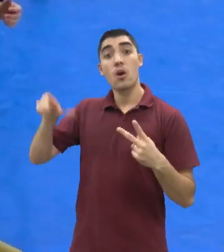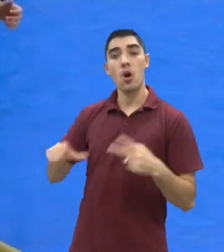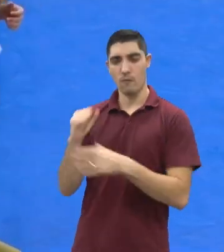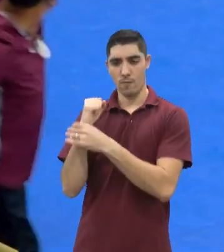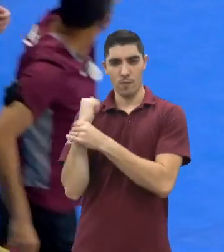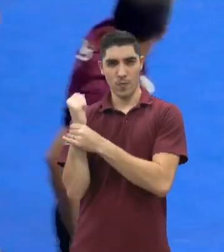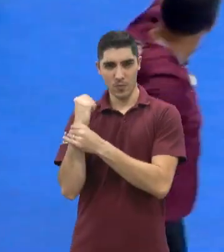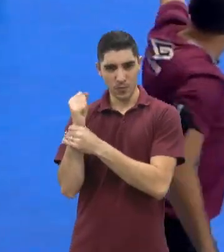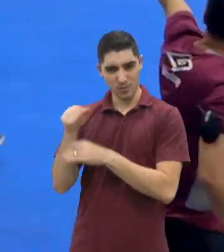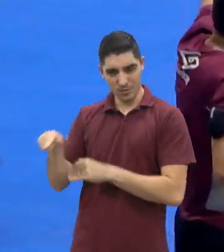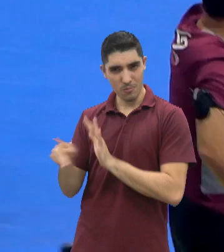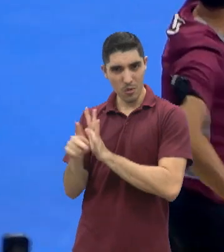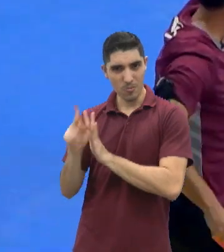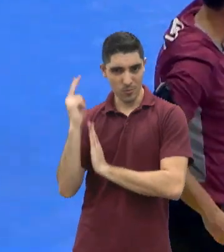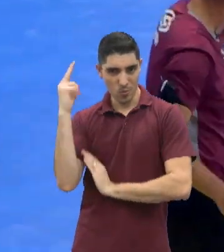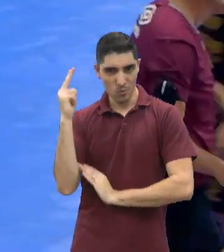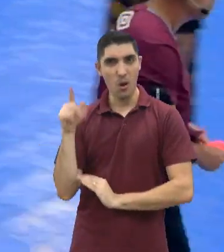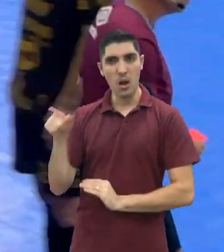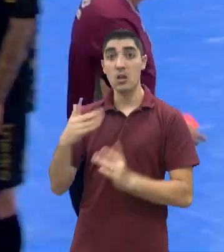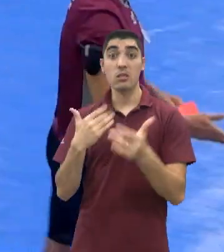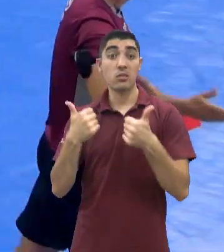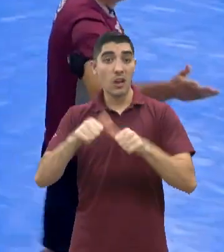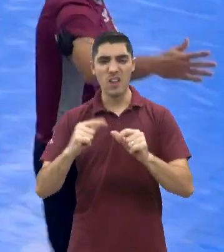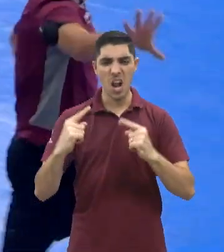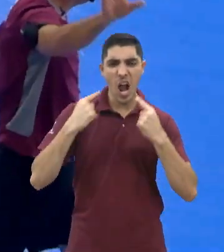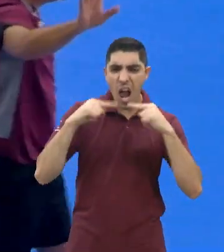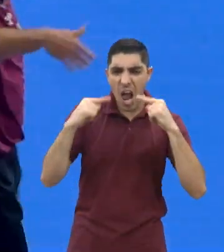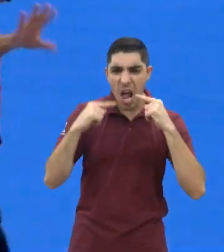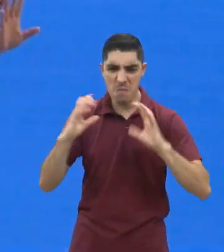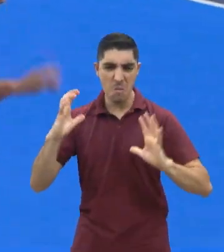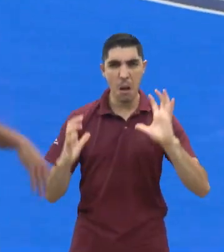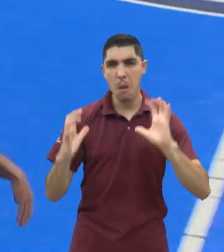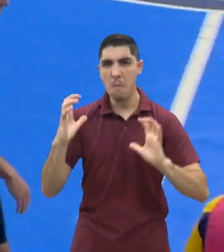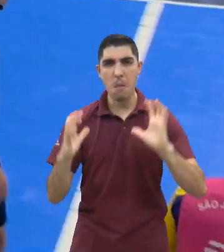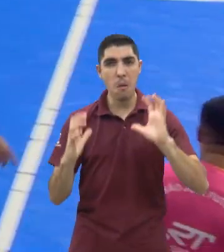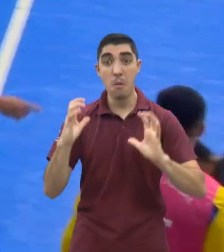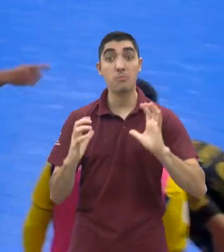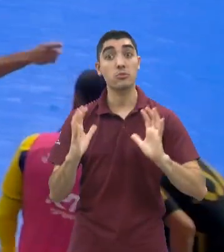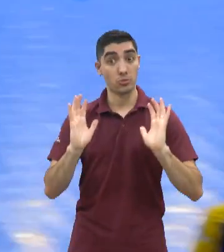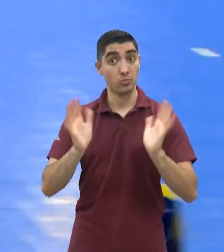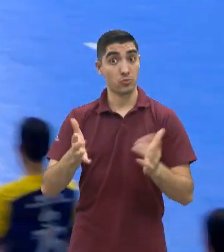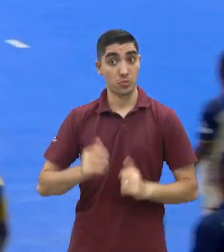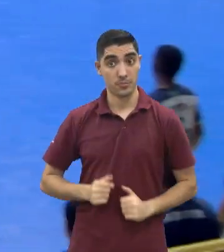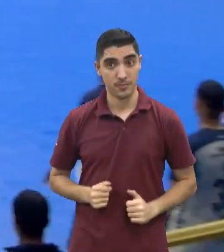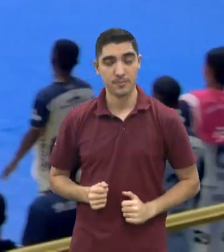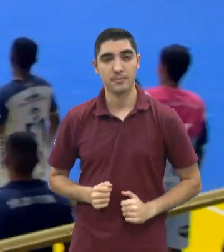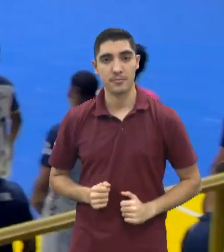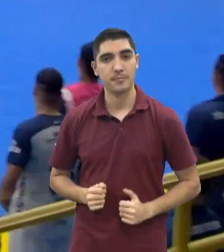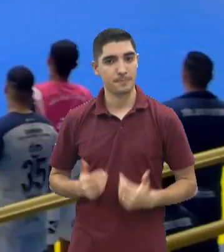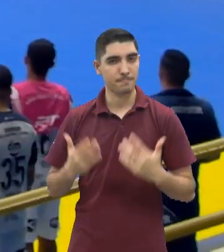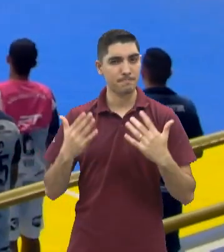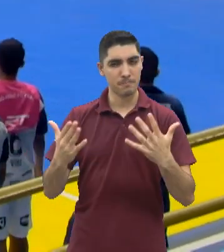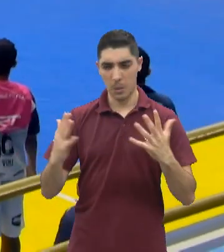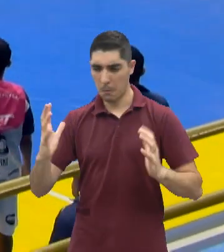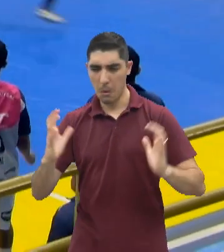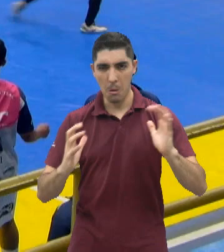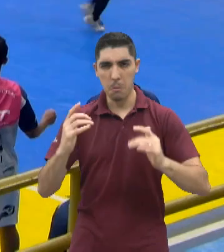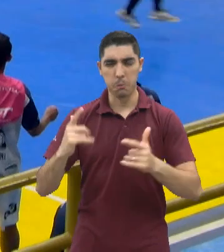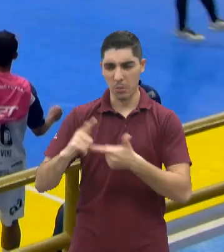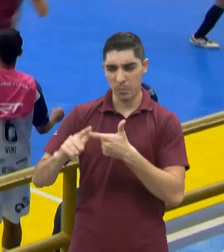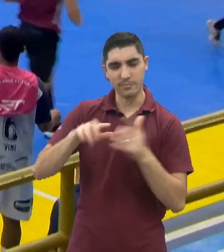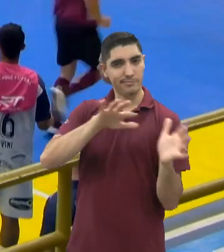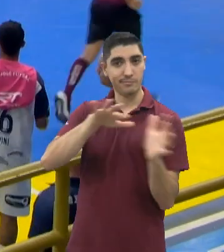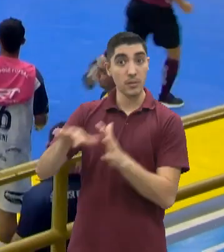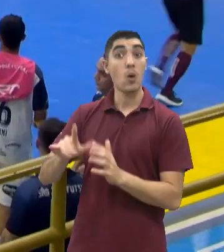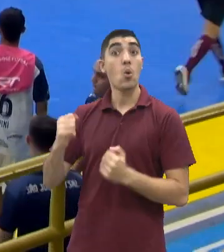fisioterapeuta do Umuarama, após uma discussão acalorada com o técnico Peri Fuentes. Confusões à parte, o goleiro